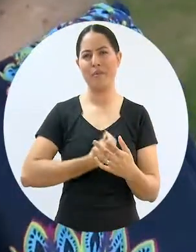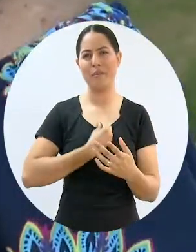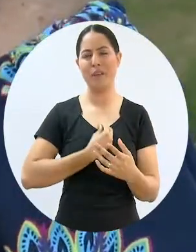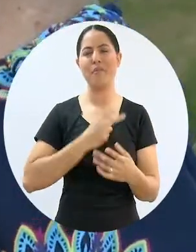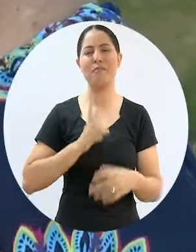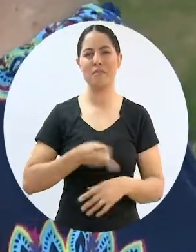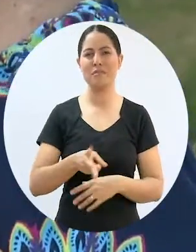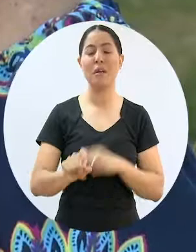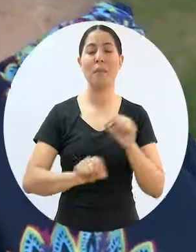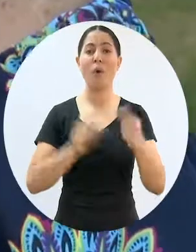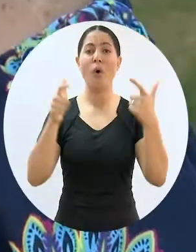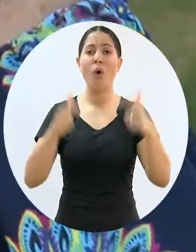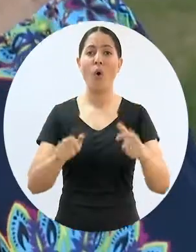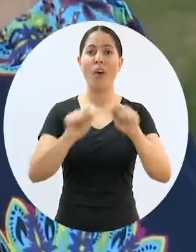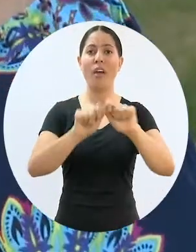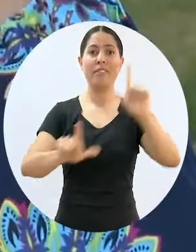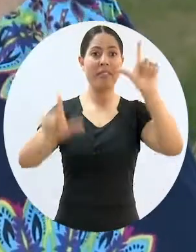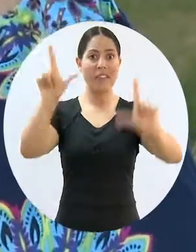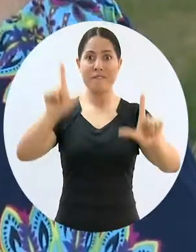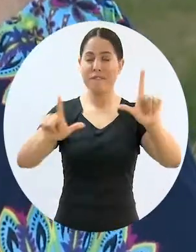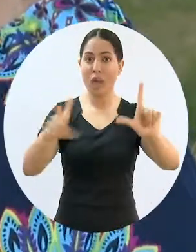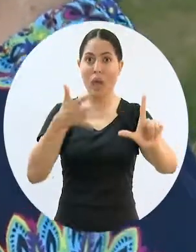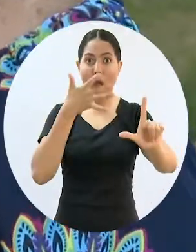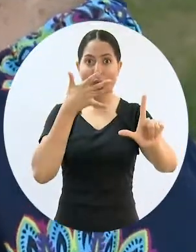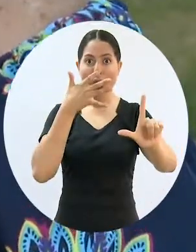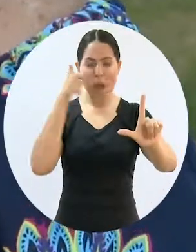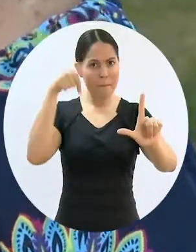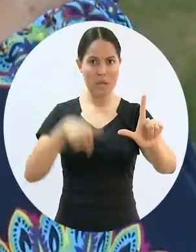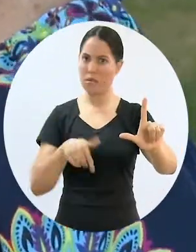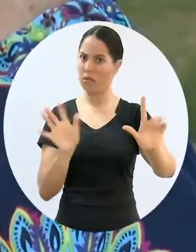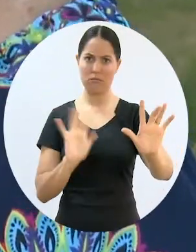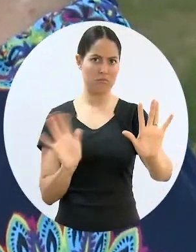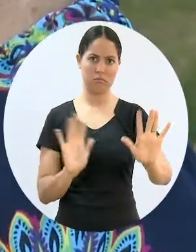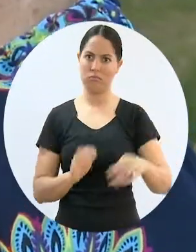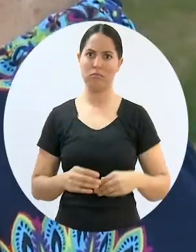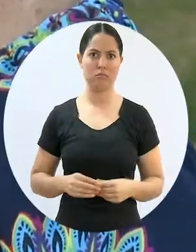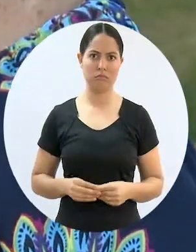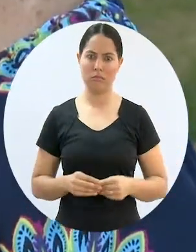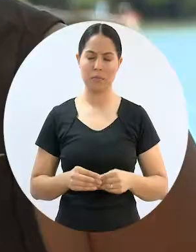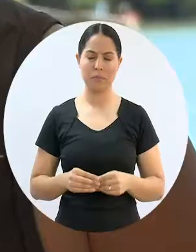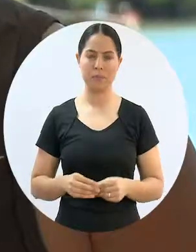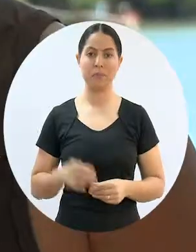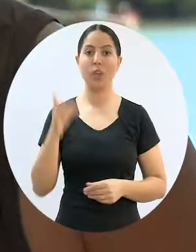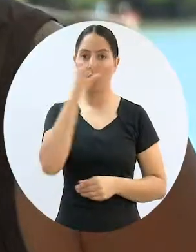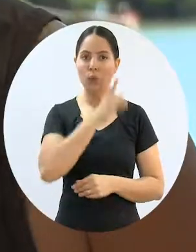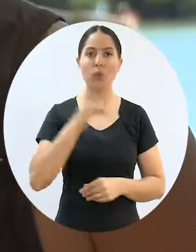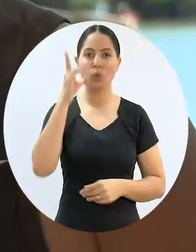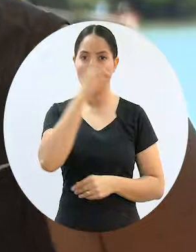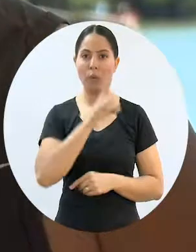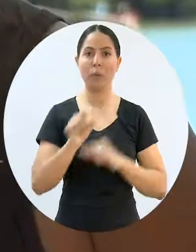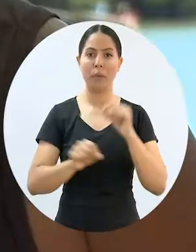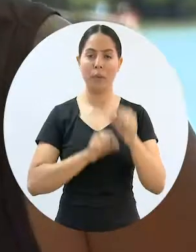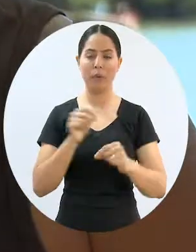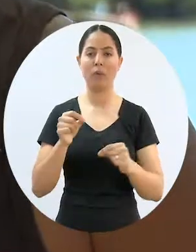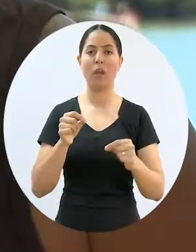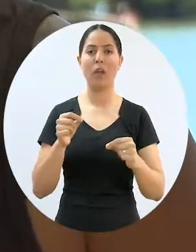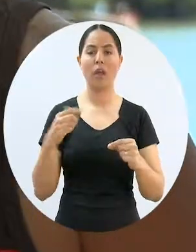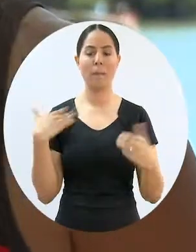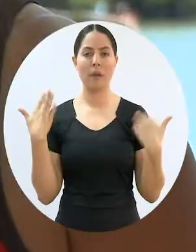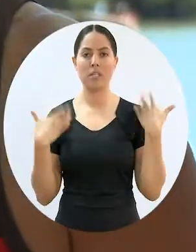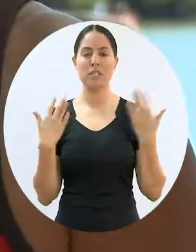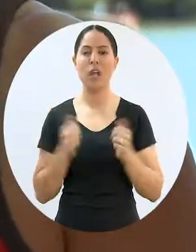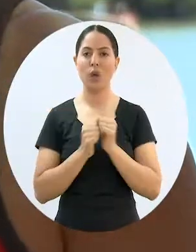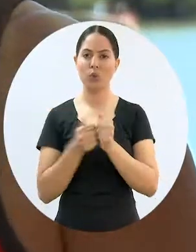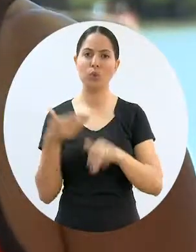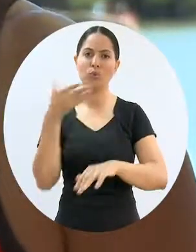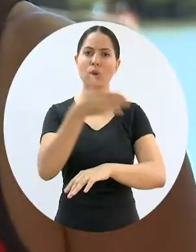muito retirada, então eu vejo na TV uma coisa horrorosa, mas eu não vejo isso aqui. Domingo eu saí com o pessoal para monitoramento de